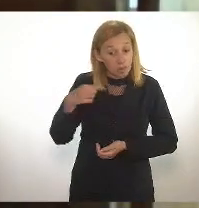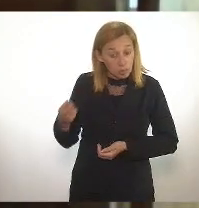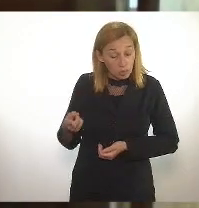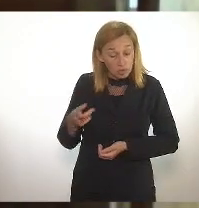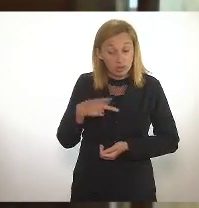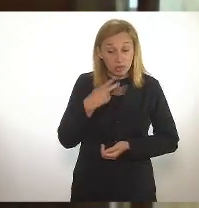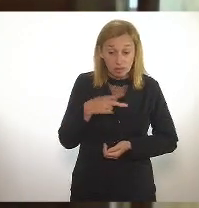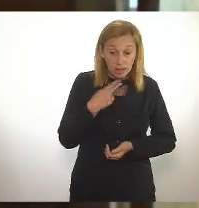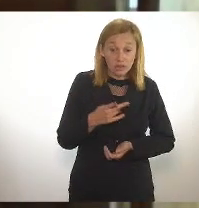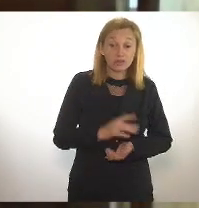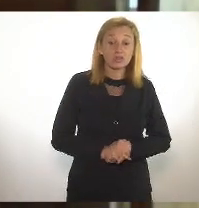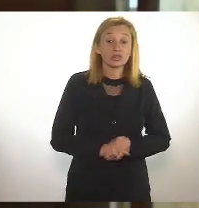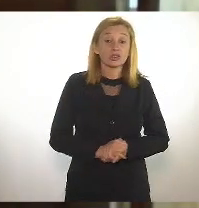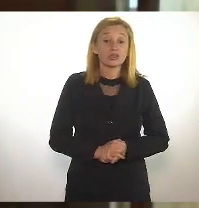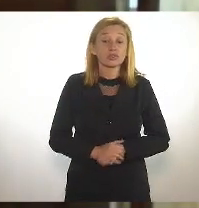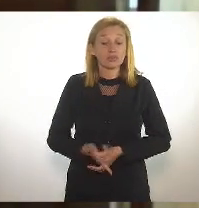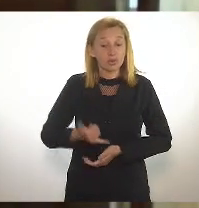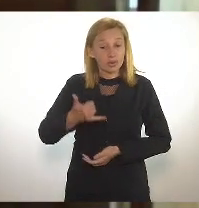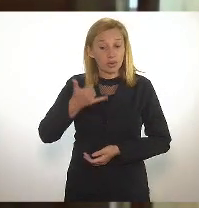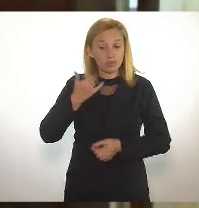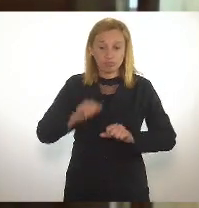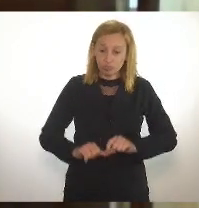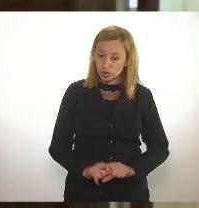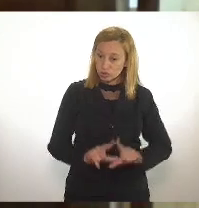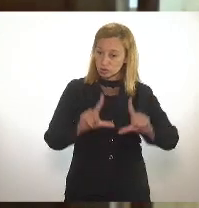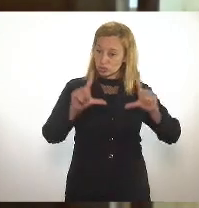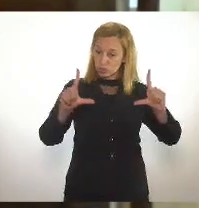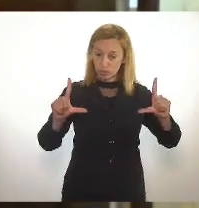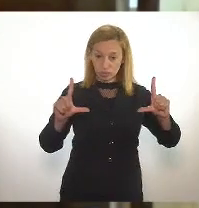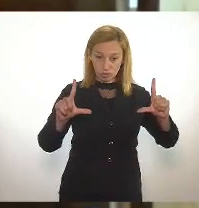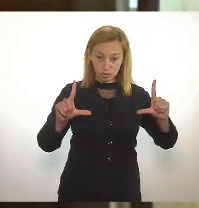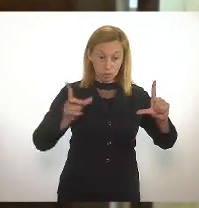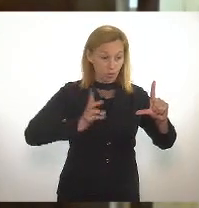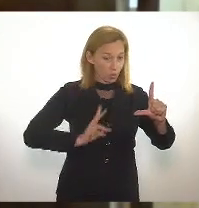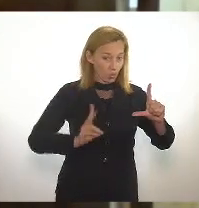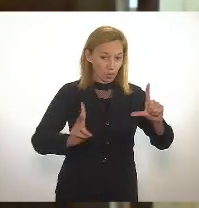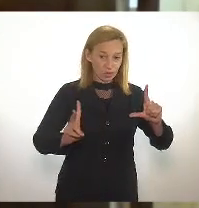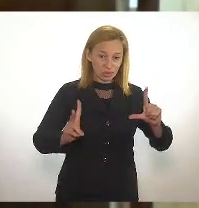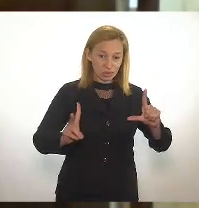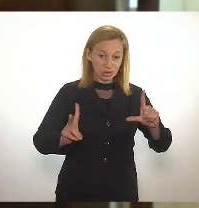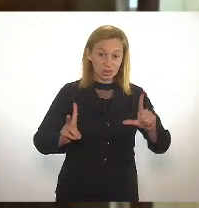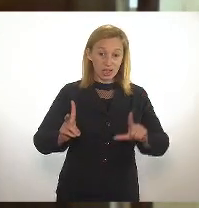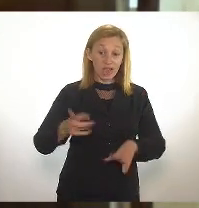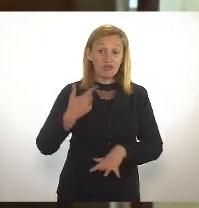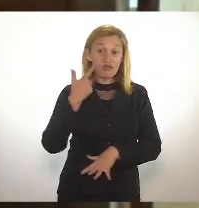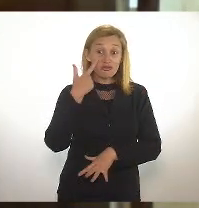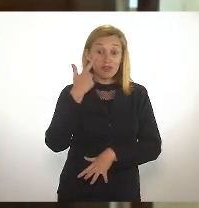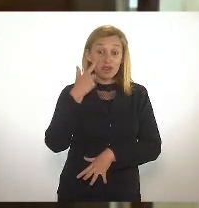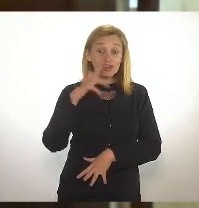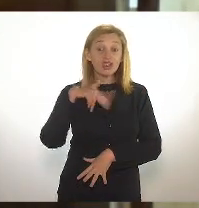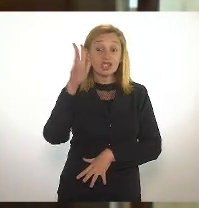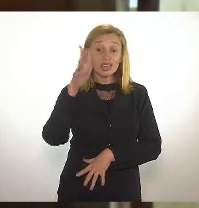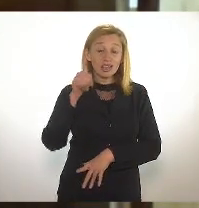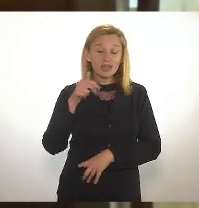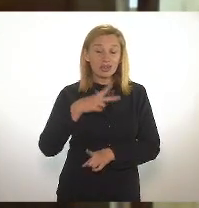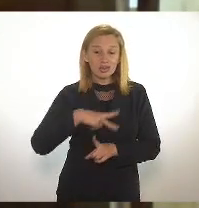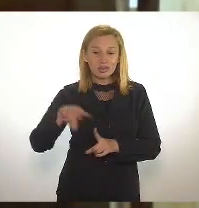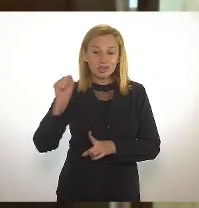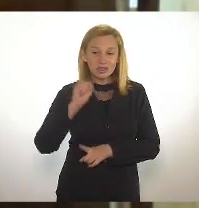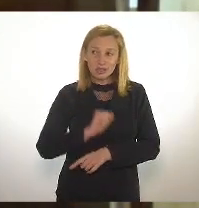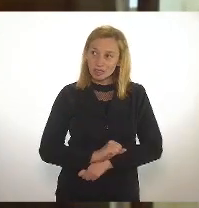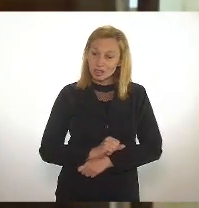discurso, vou ligar a televisão para continuar essa maratona que se iniciou no dia de